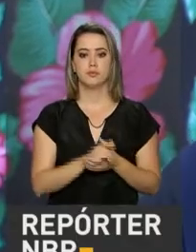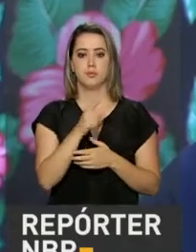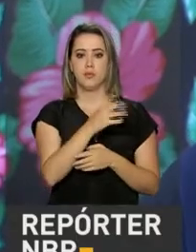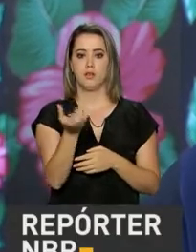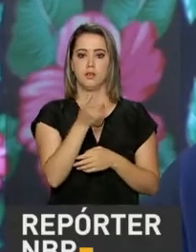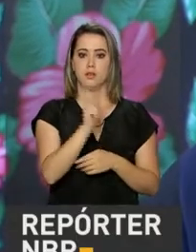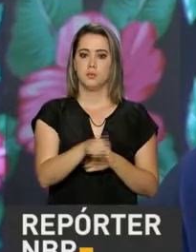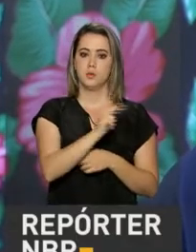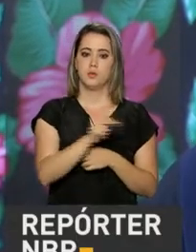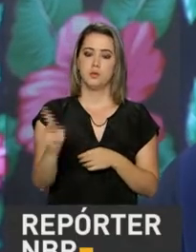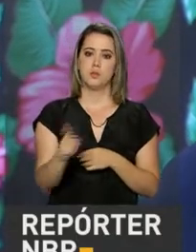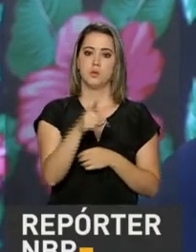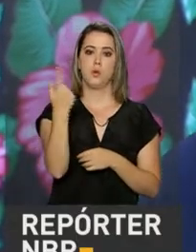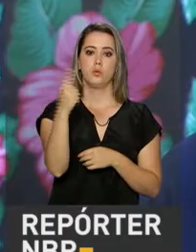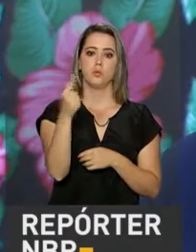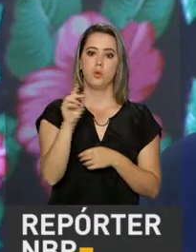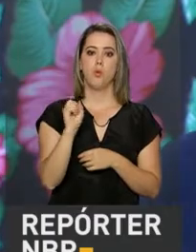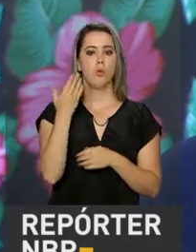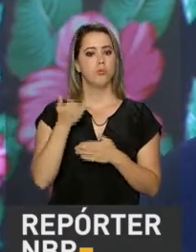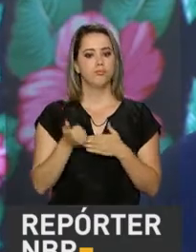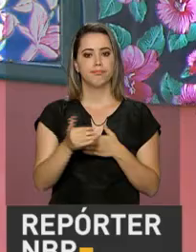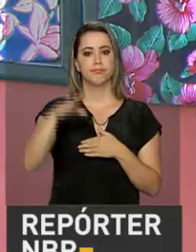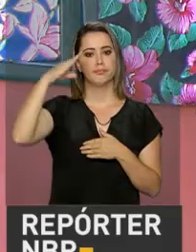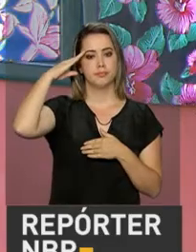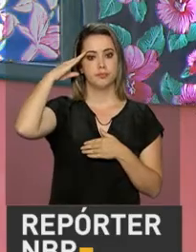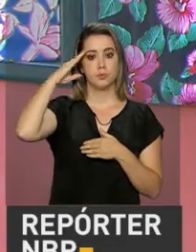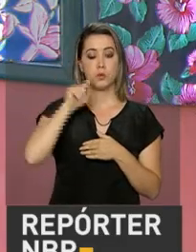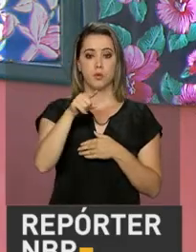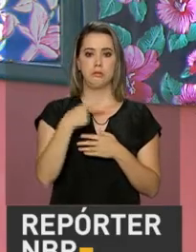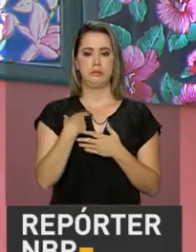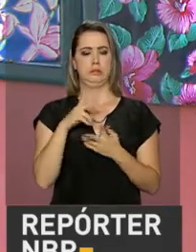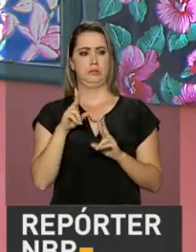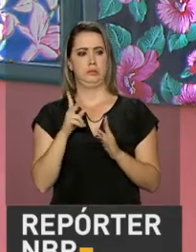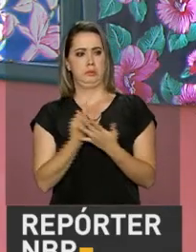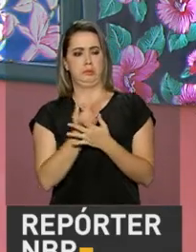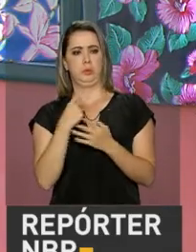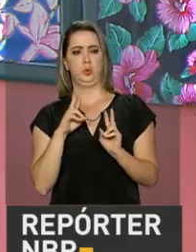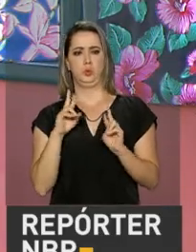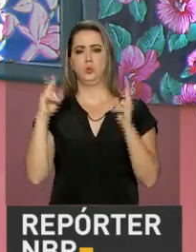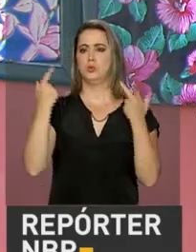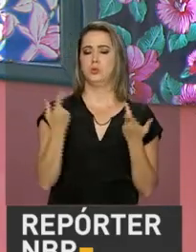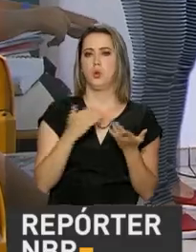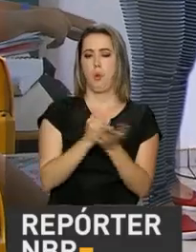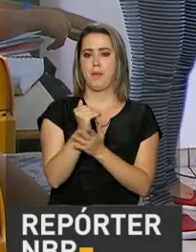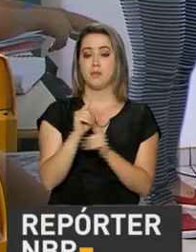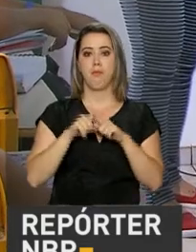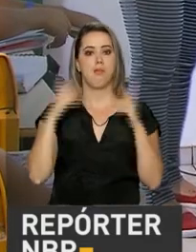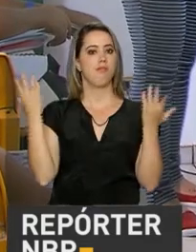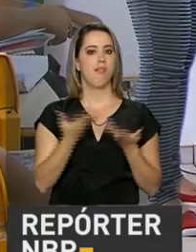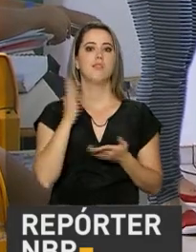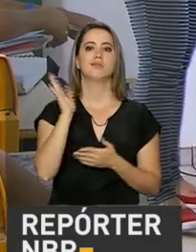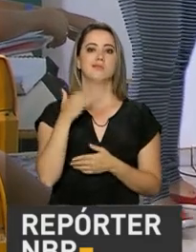ser professor de geografia ou seguir carreira militar. Ele estranhou a mudança para tempo integral no começo,